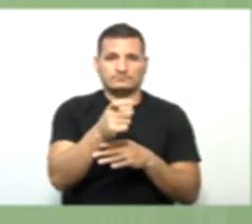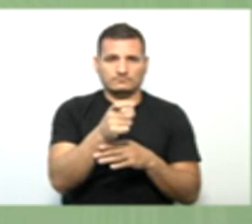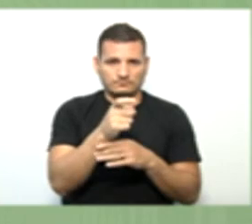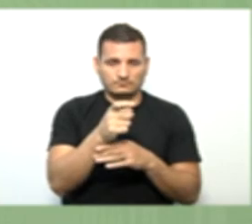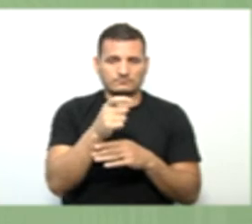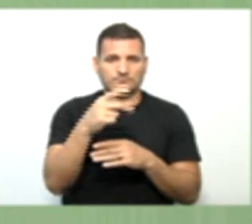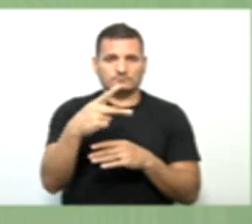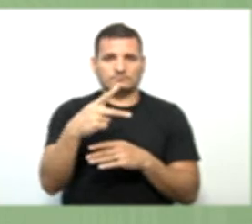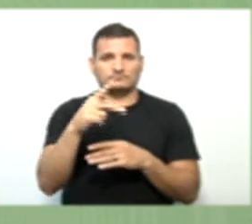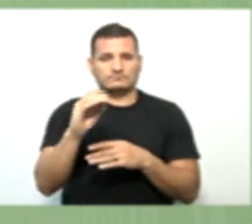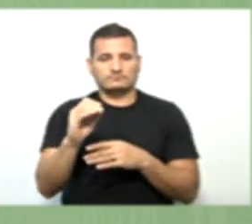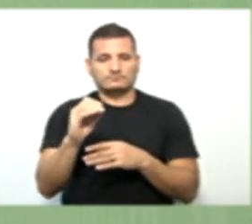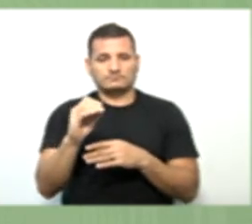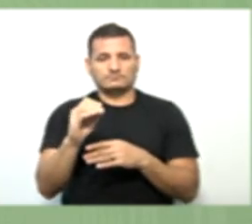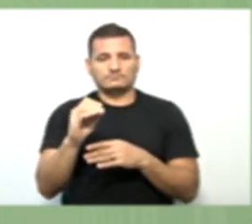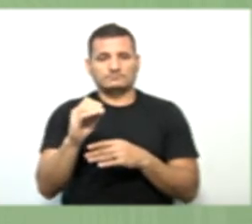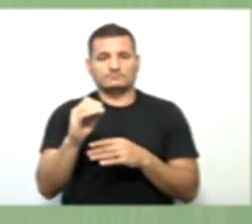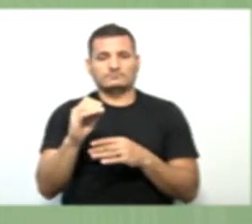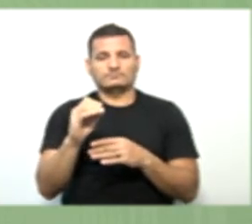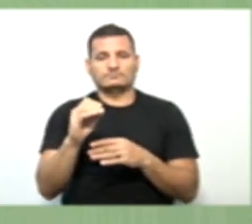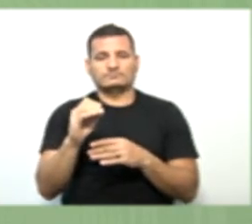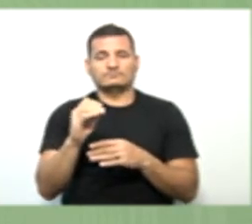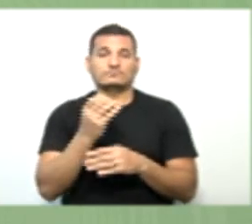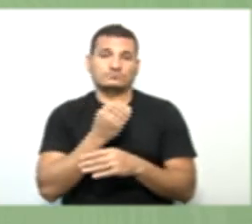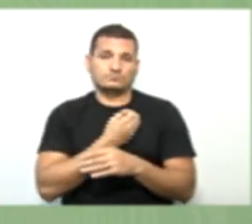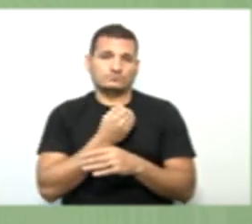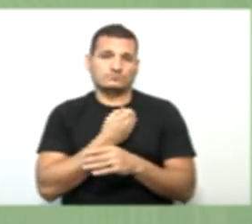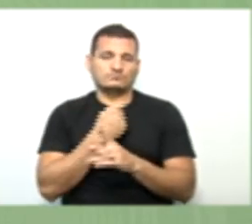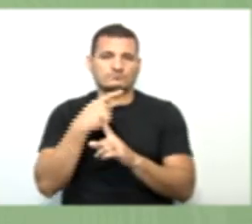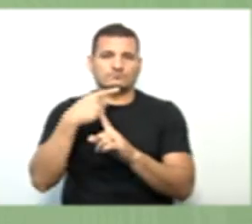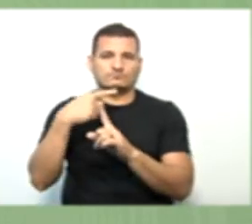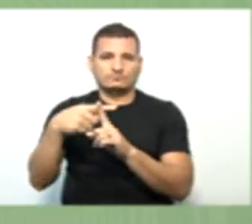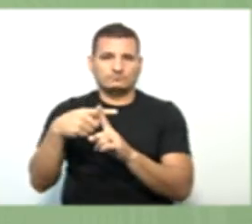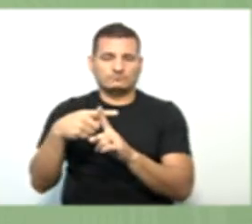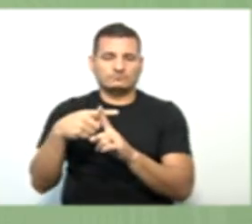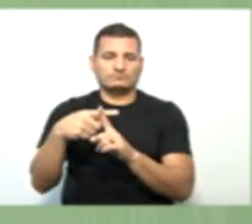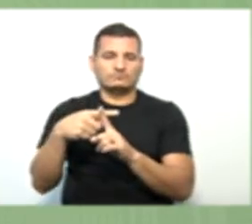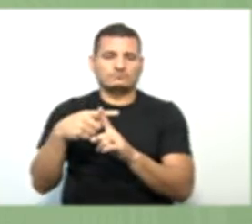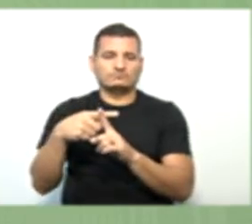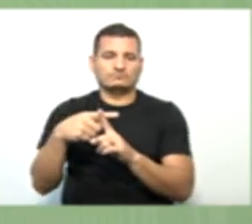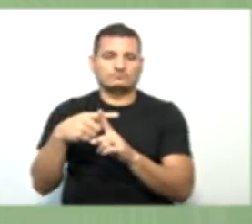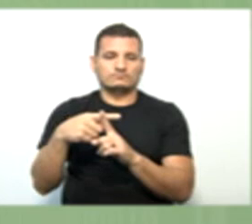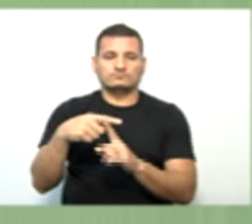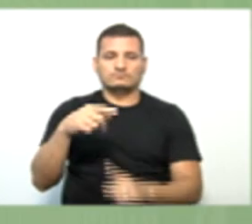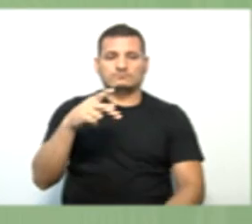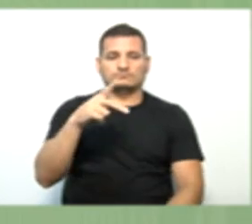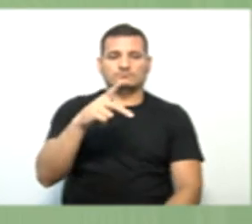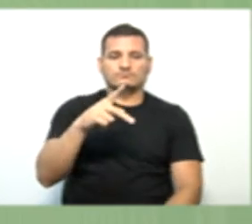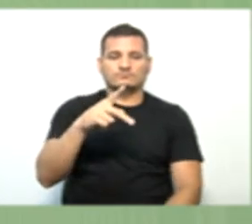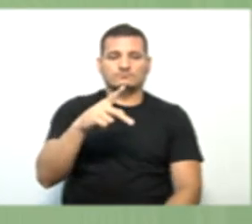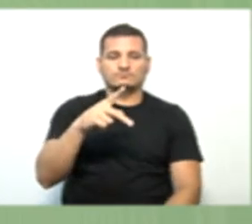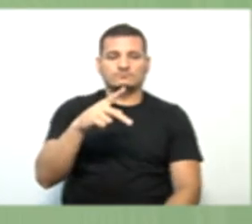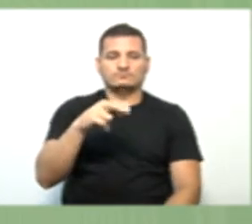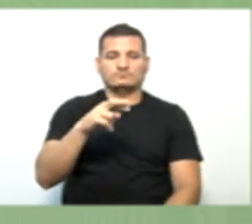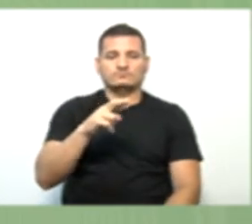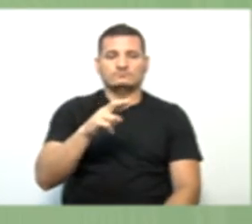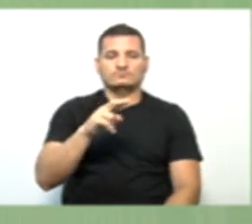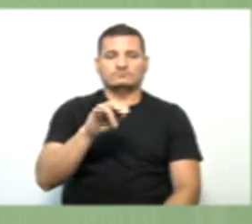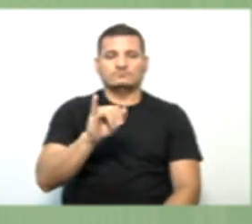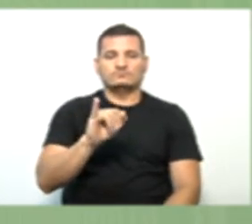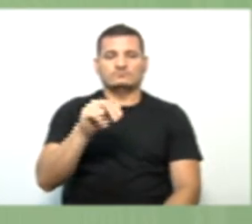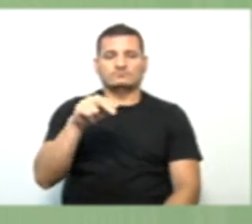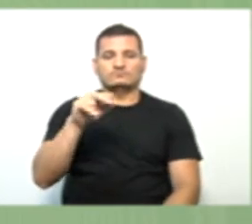é positivo. Então, aí, o comando print o número digitado é positivo, ele pode ou não